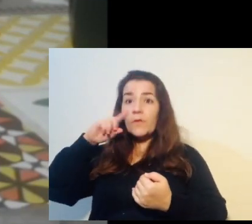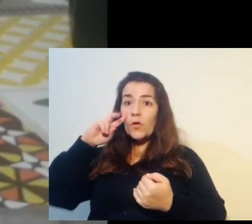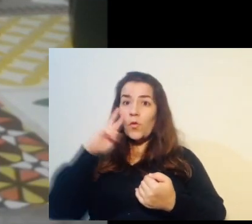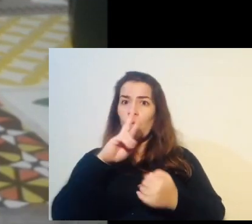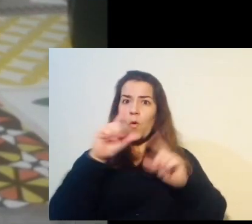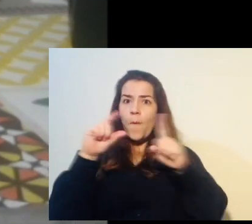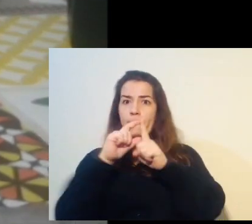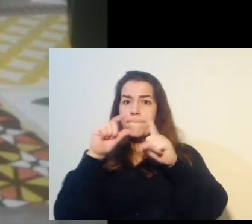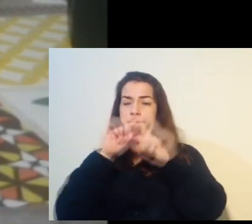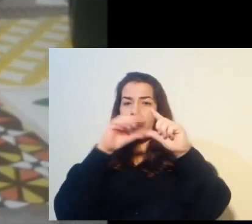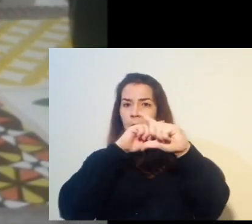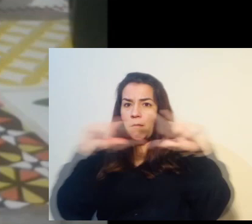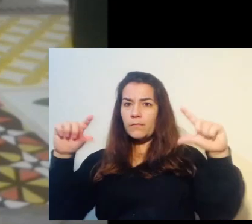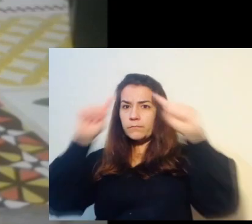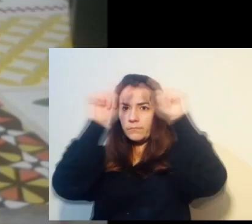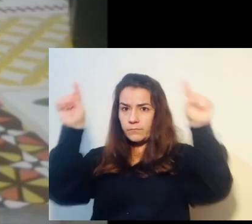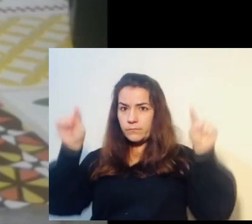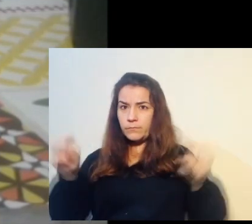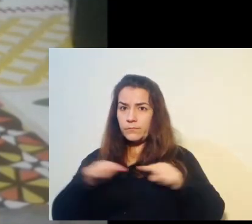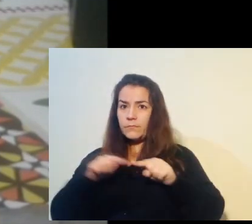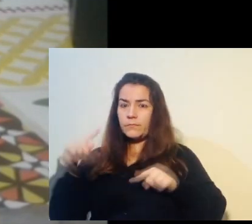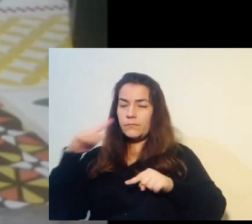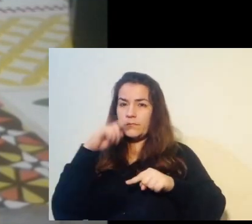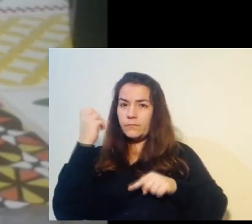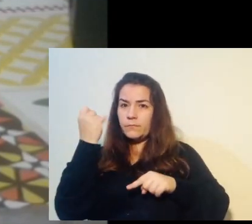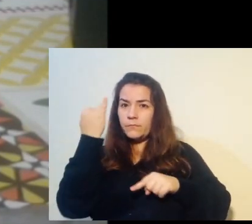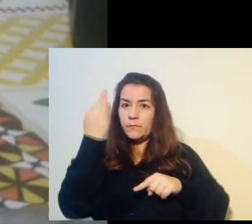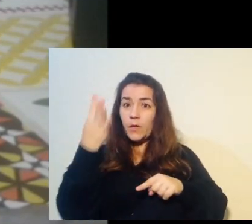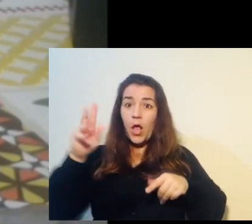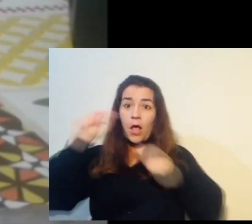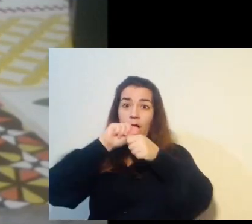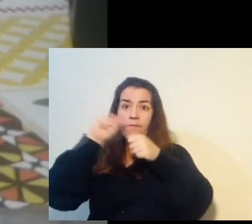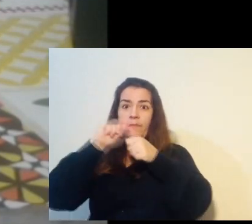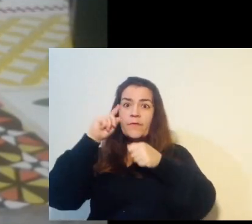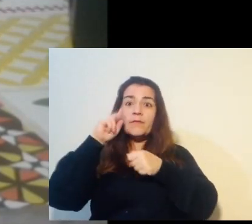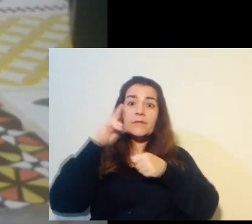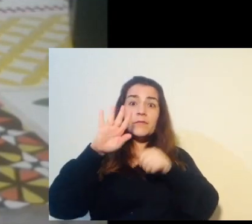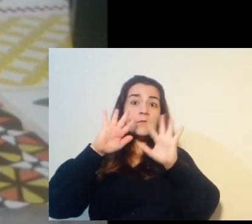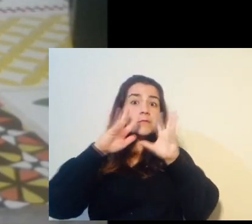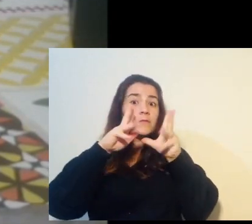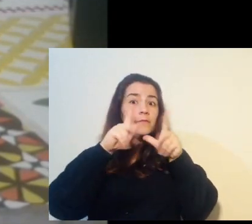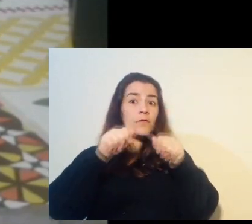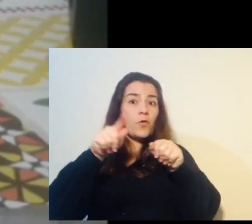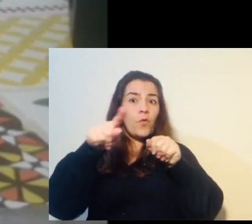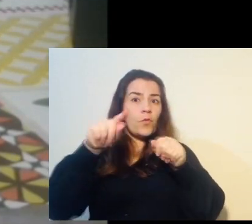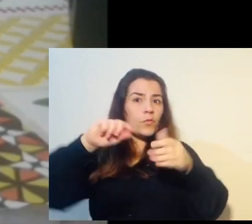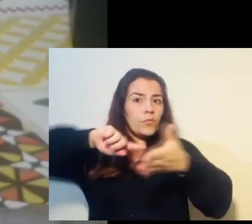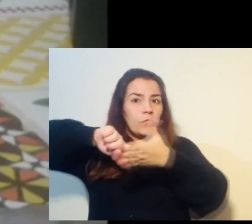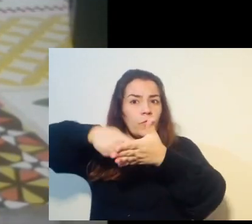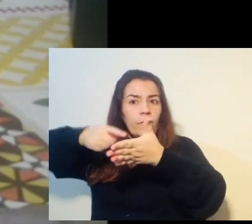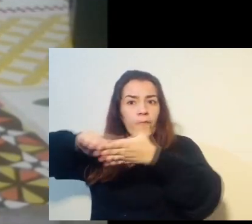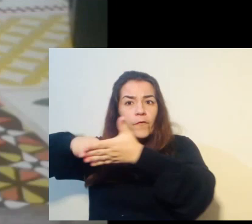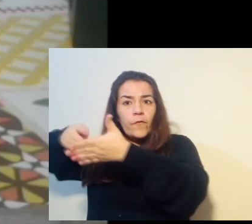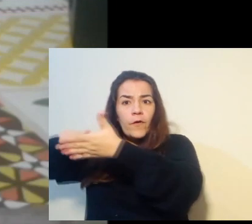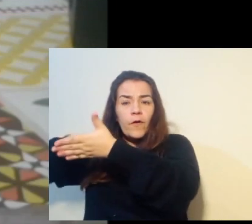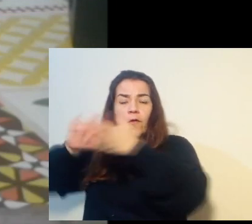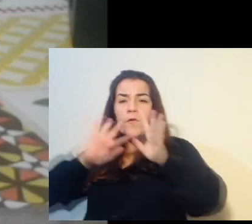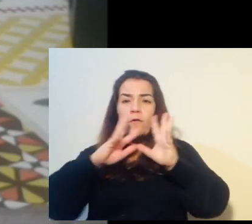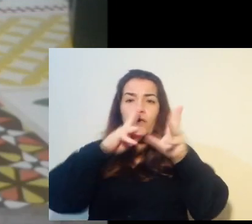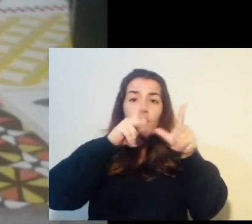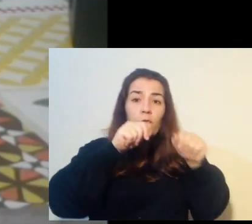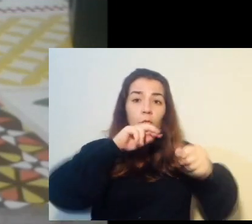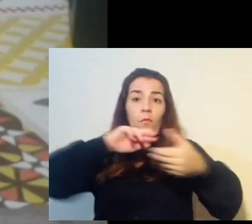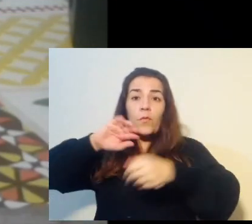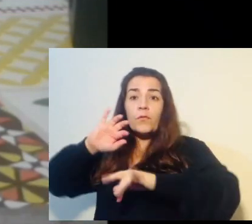25,9 centímetros. Tá? Esse é o cálculo que a gente tem que fazer para o buraco, os